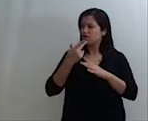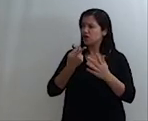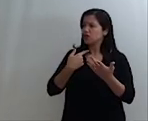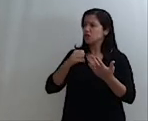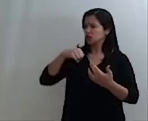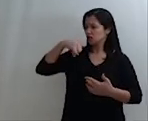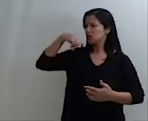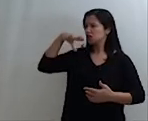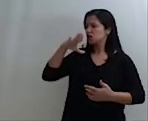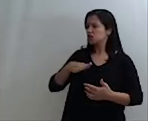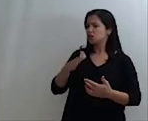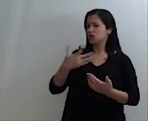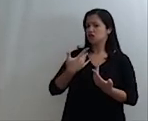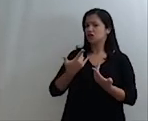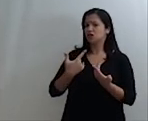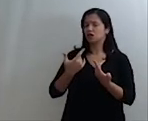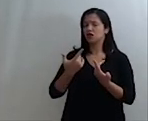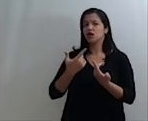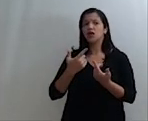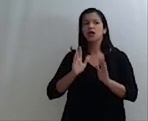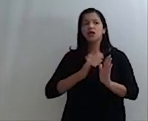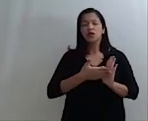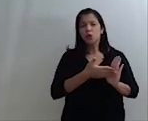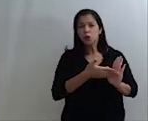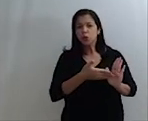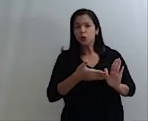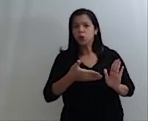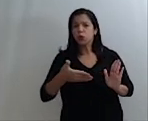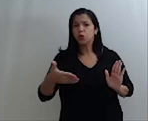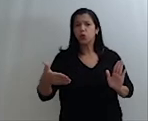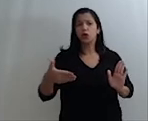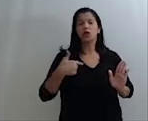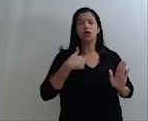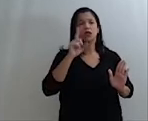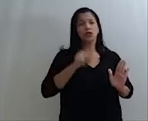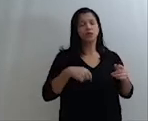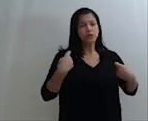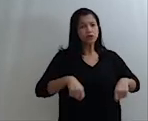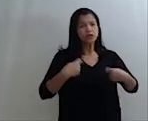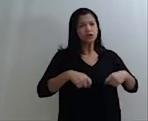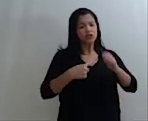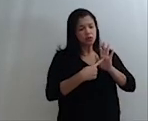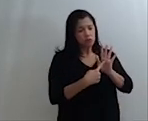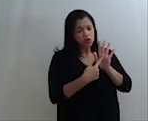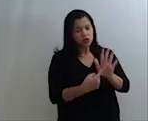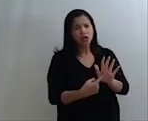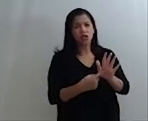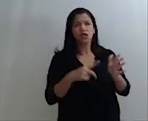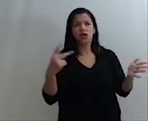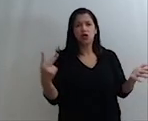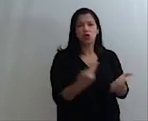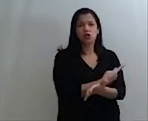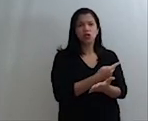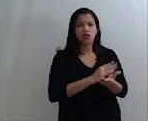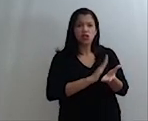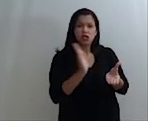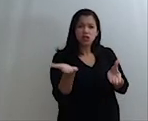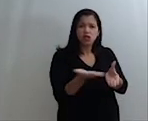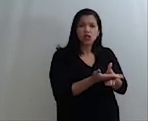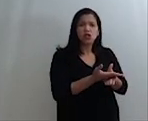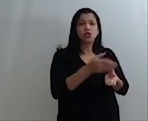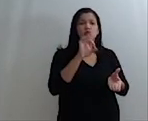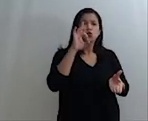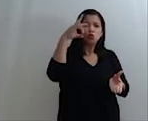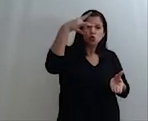fizeram Esse reconhecimento na fase policial o que a gente também vem destacar é que neste caso não não é só isso não é só essa